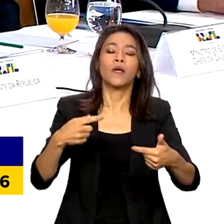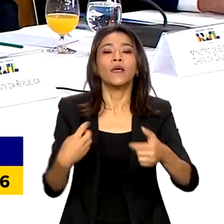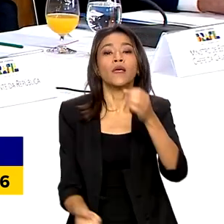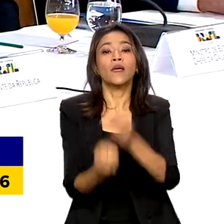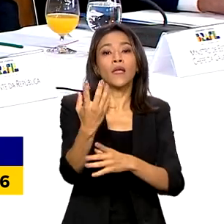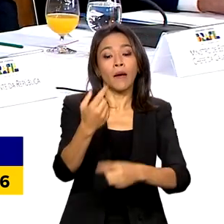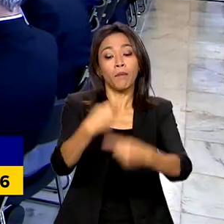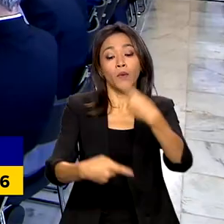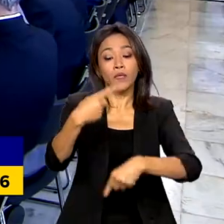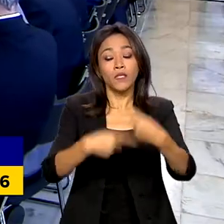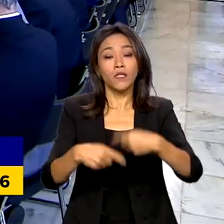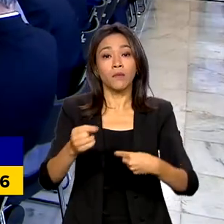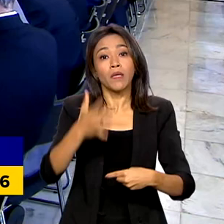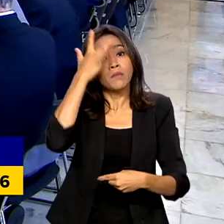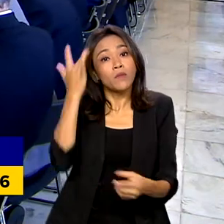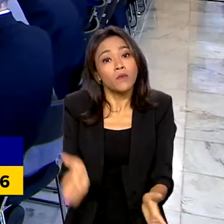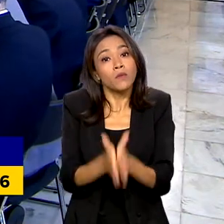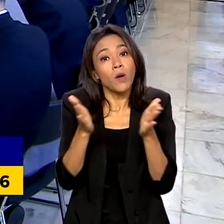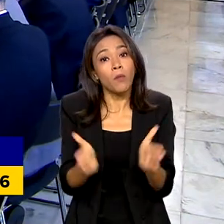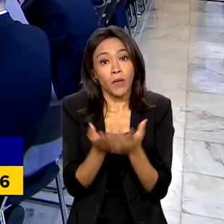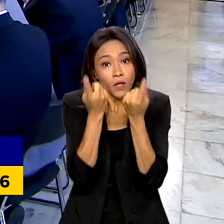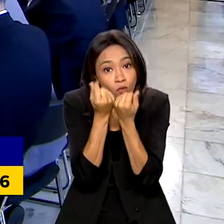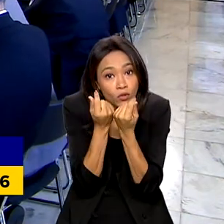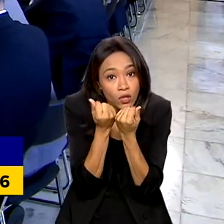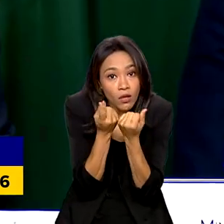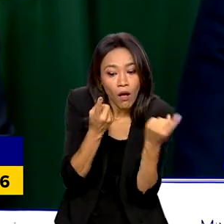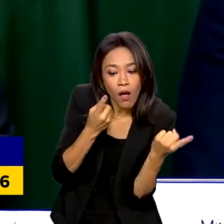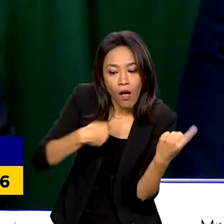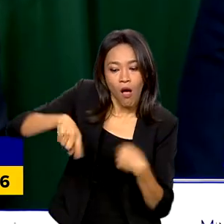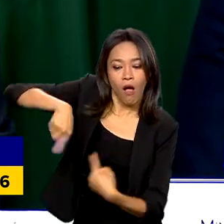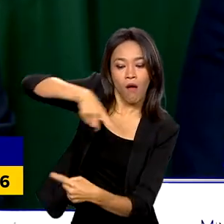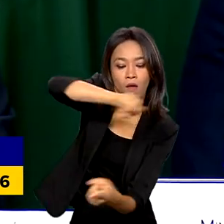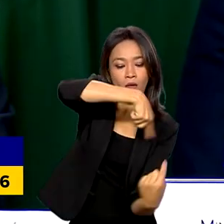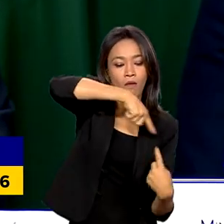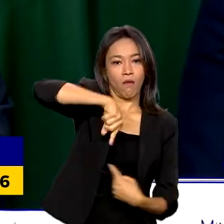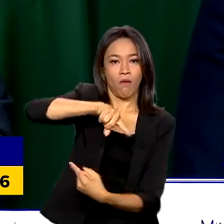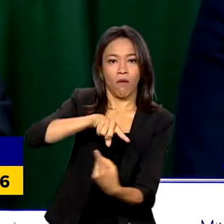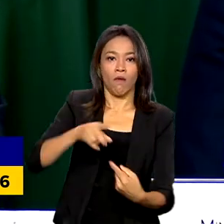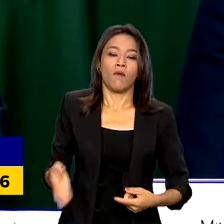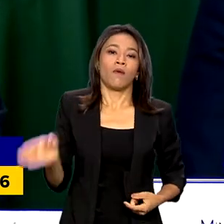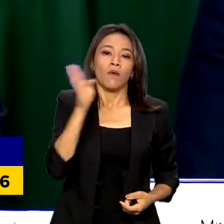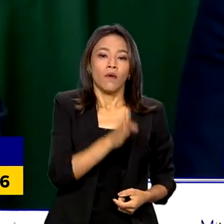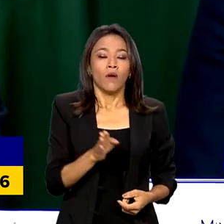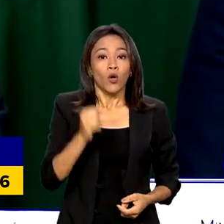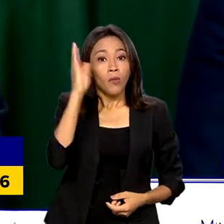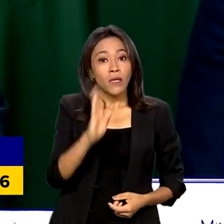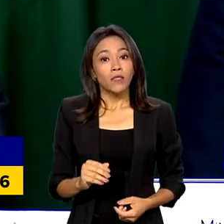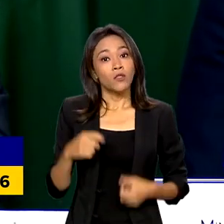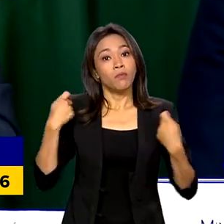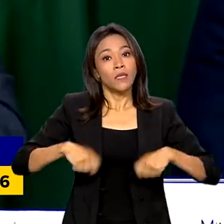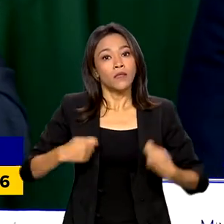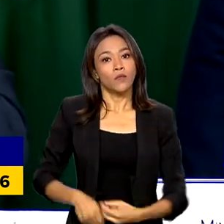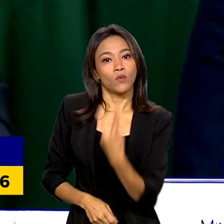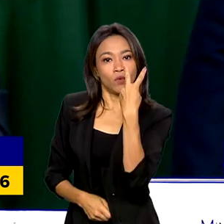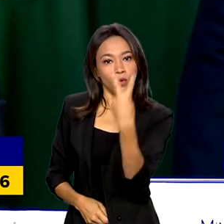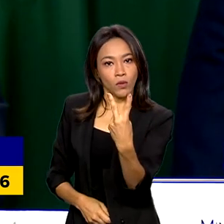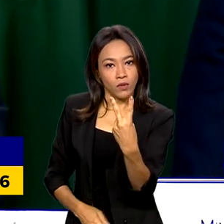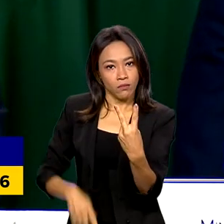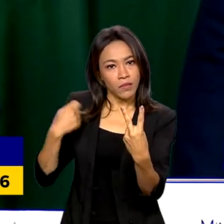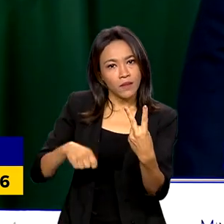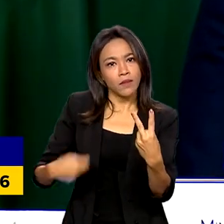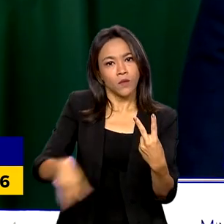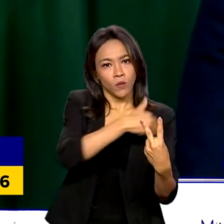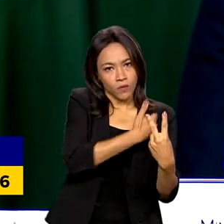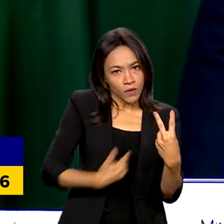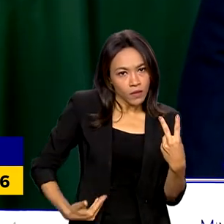os mais pobres, para que o dinheiro circule na economia. O Brasil precisa dos dois. O Brasil precisa do Estado